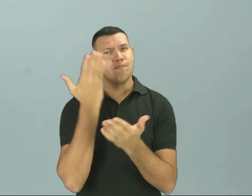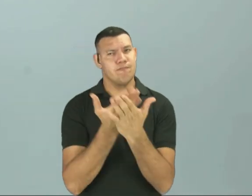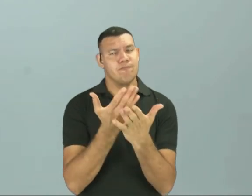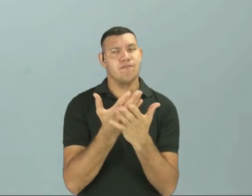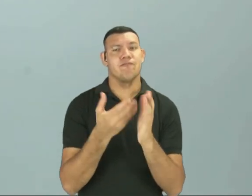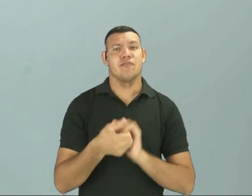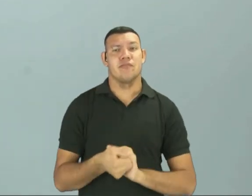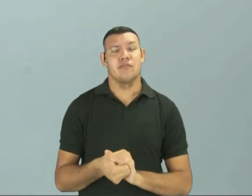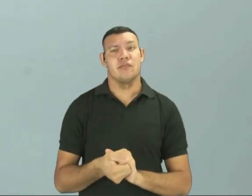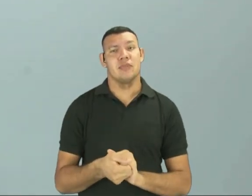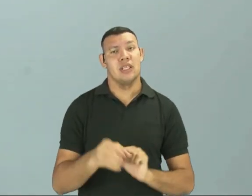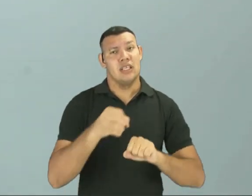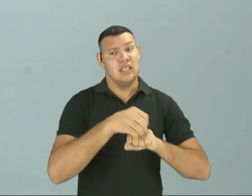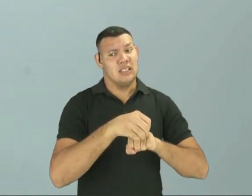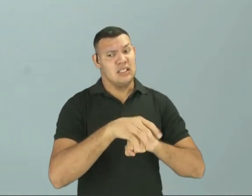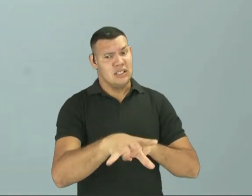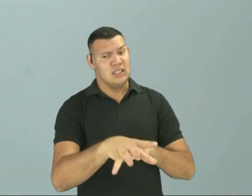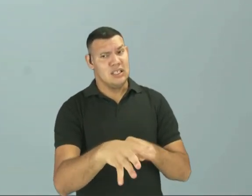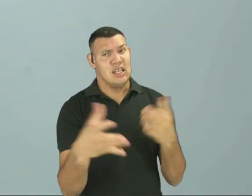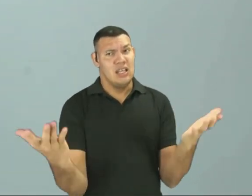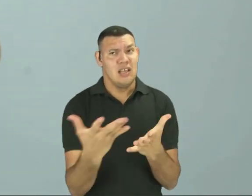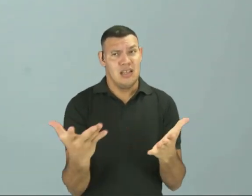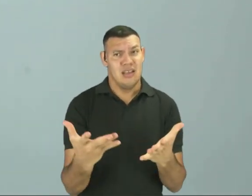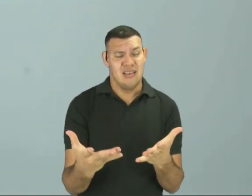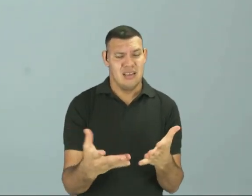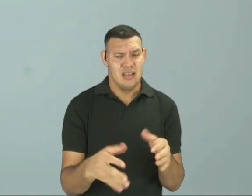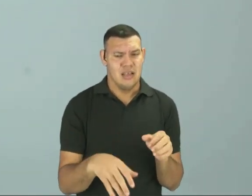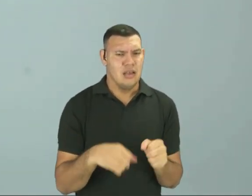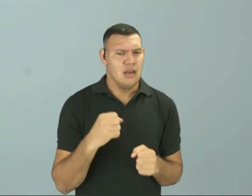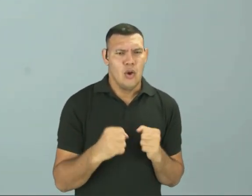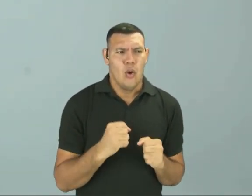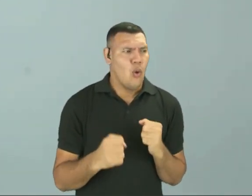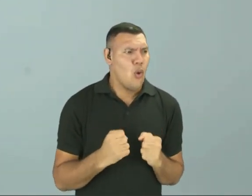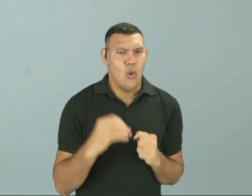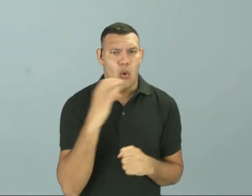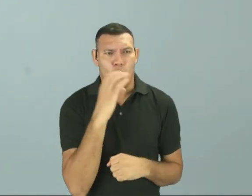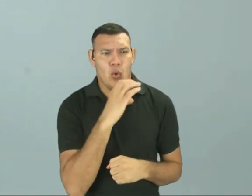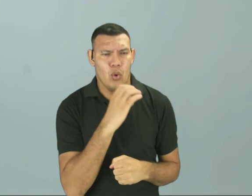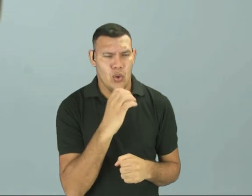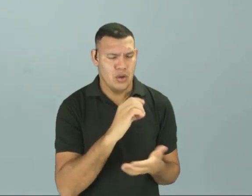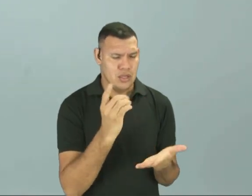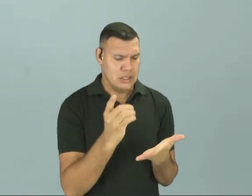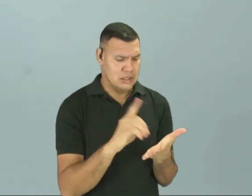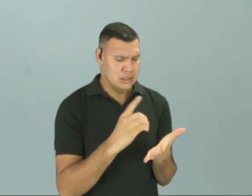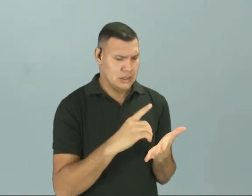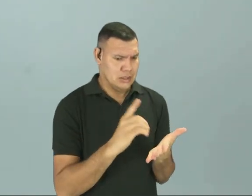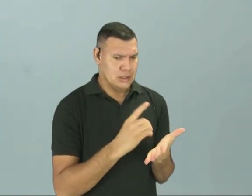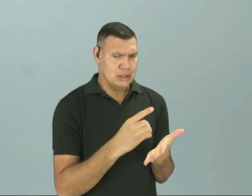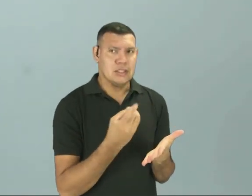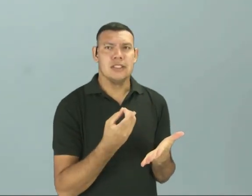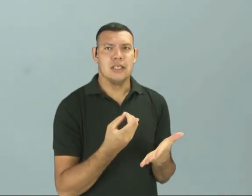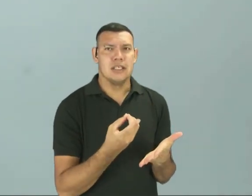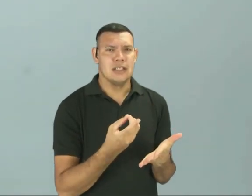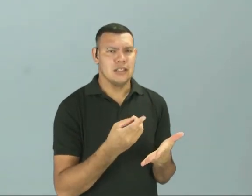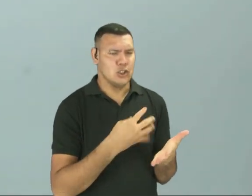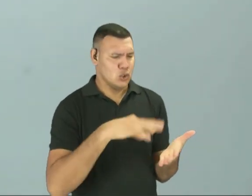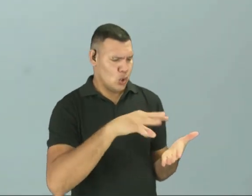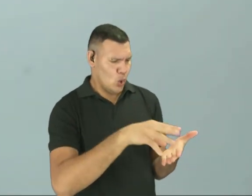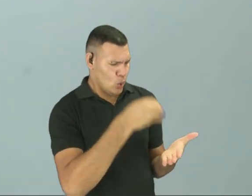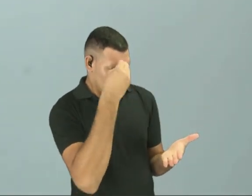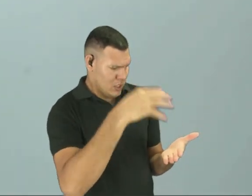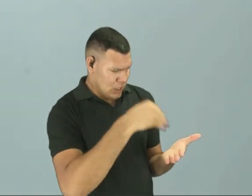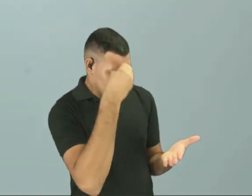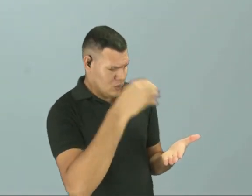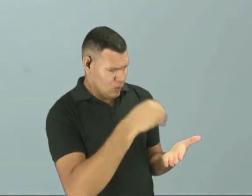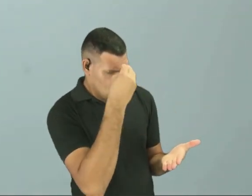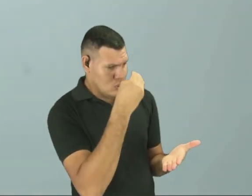adianta você correr agora para o dicionário, para a internet, eu vou decorar agora 100 verbos que usa no infinitivo, 100 que usa no